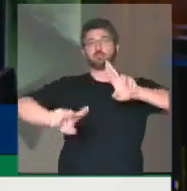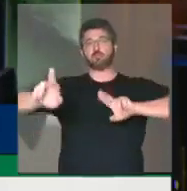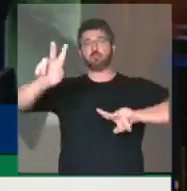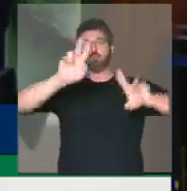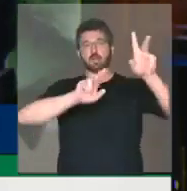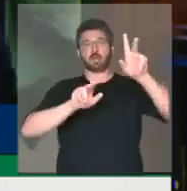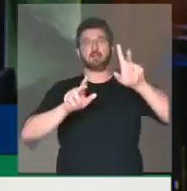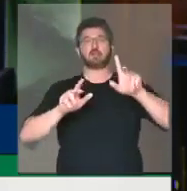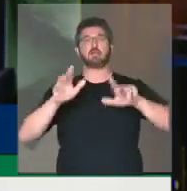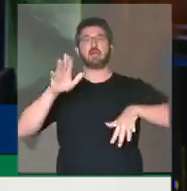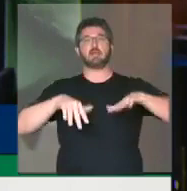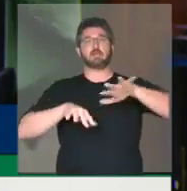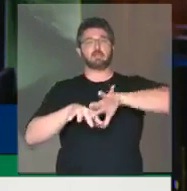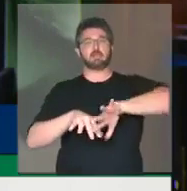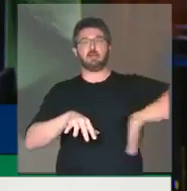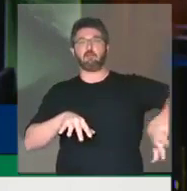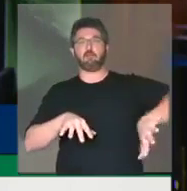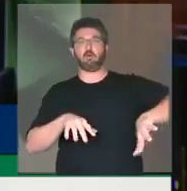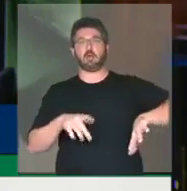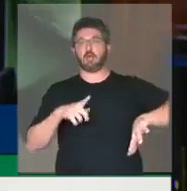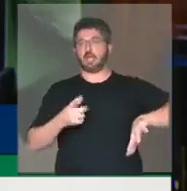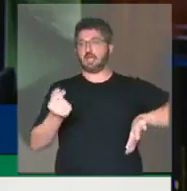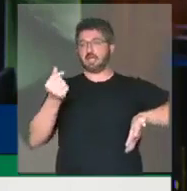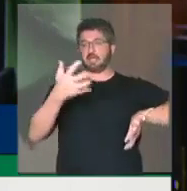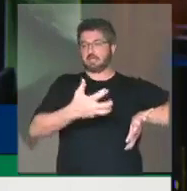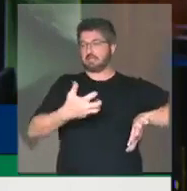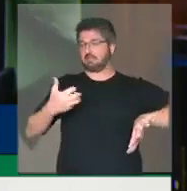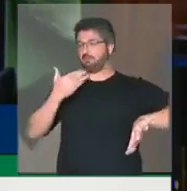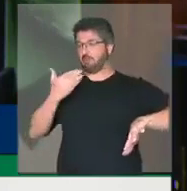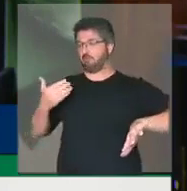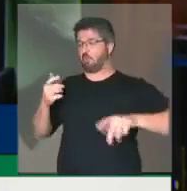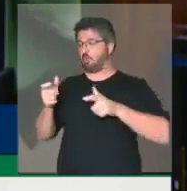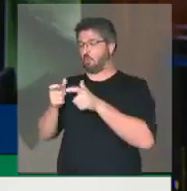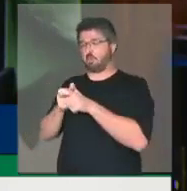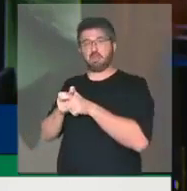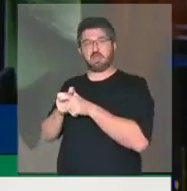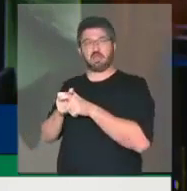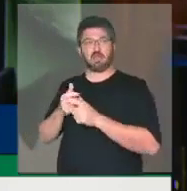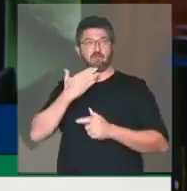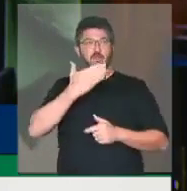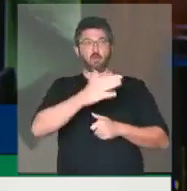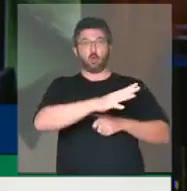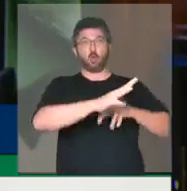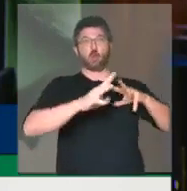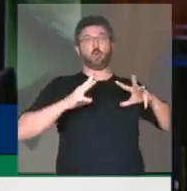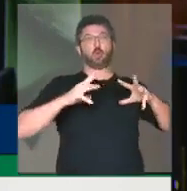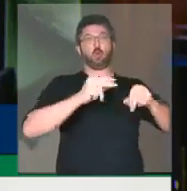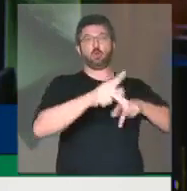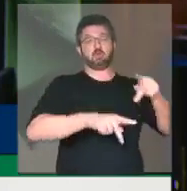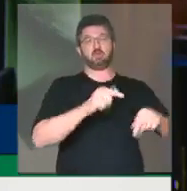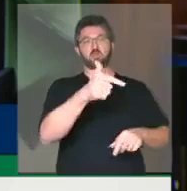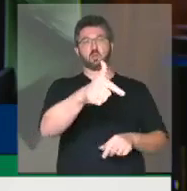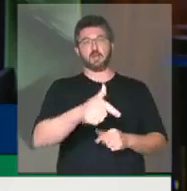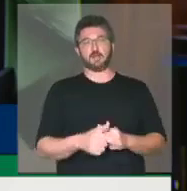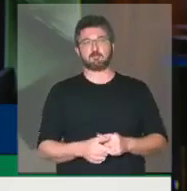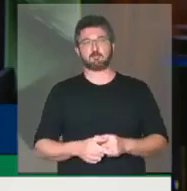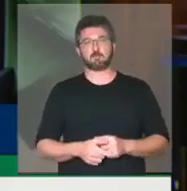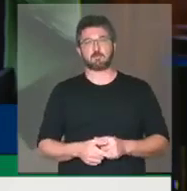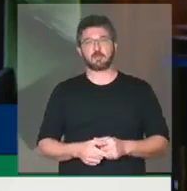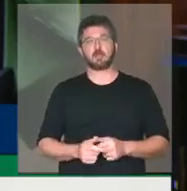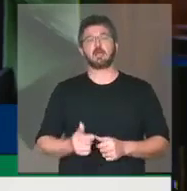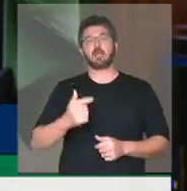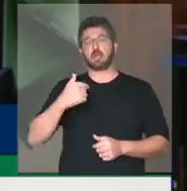à margem da produção de uma riqueza que, se serve a poucos, não serve ao Brasil que queremos. Eu tenho